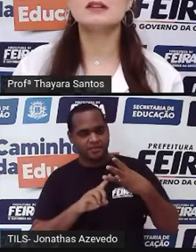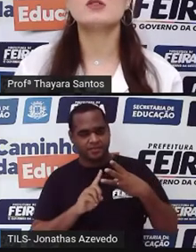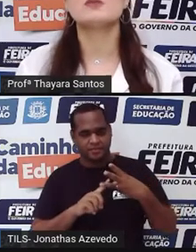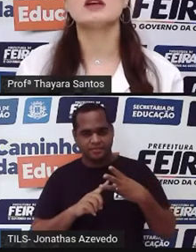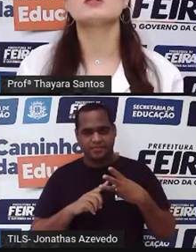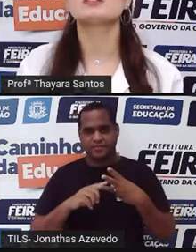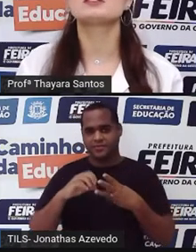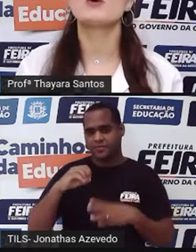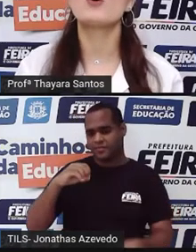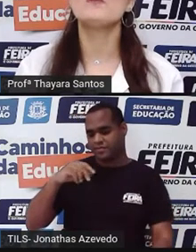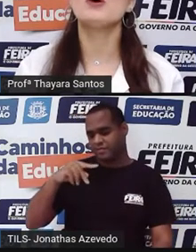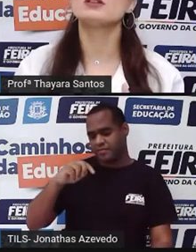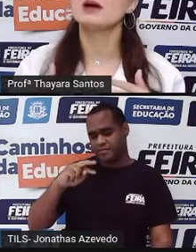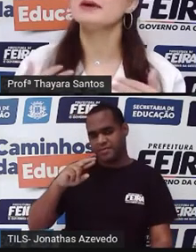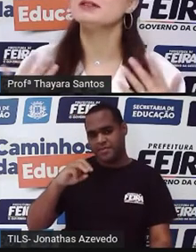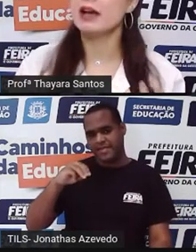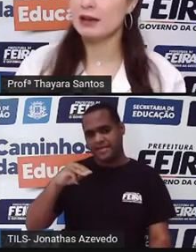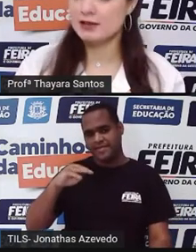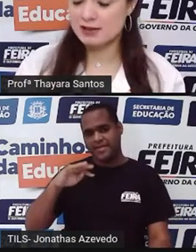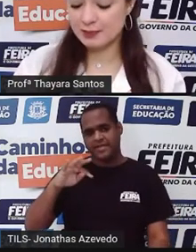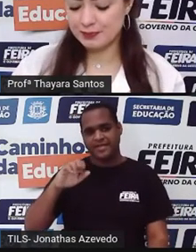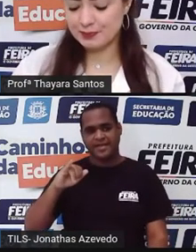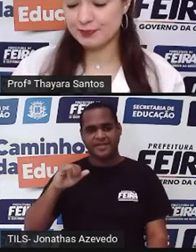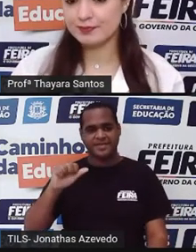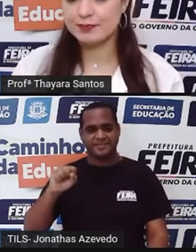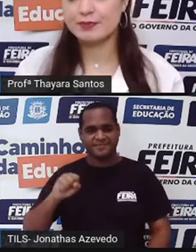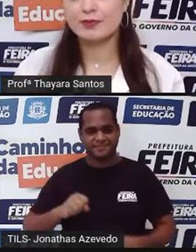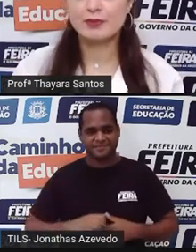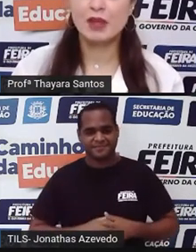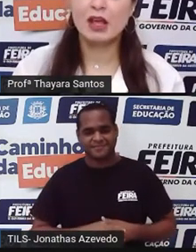e também tem os métodos que são comportamentais